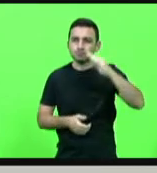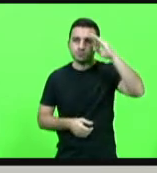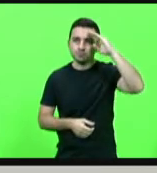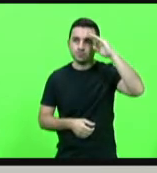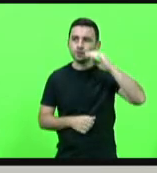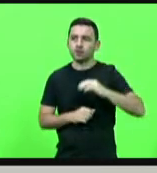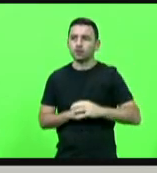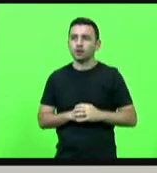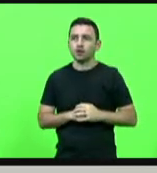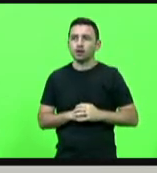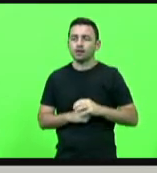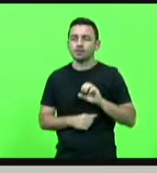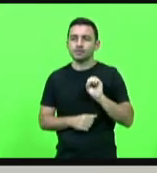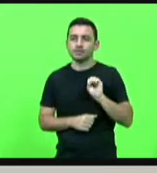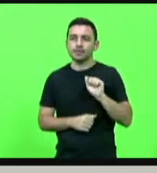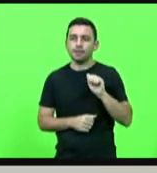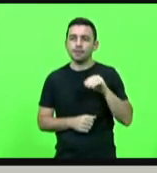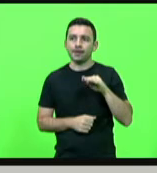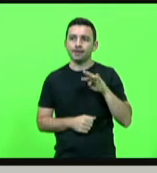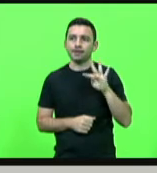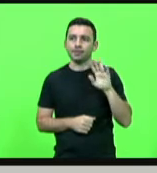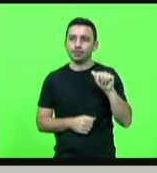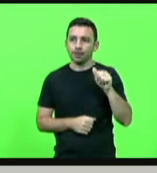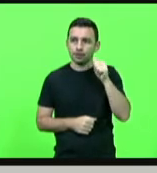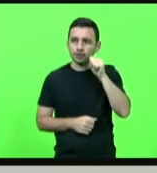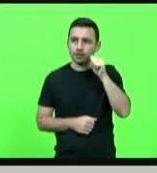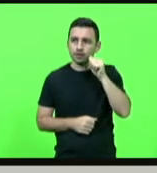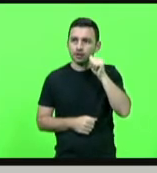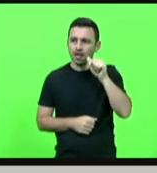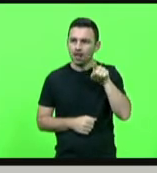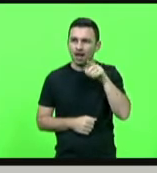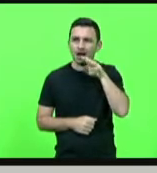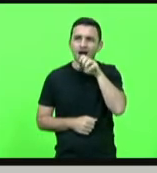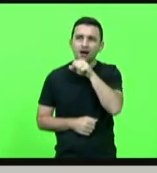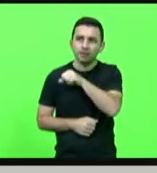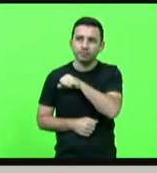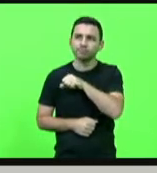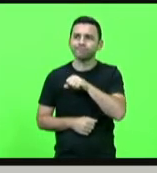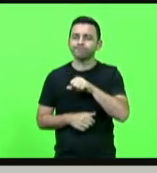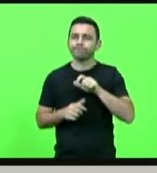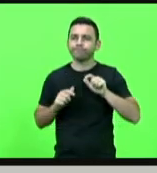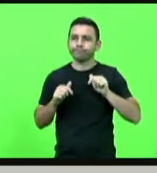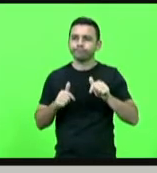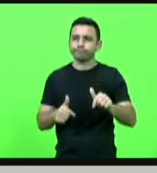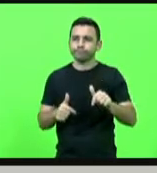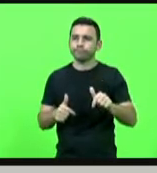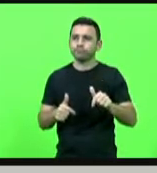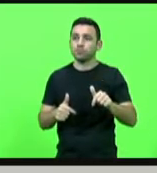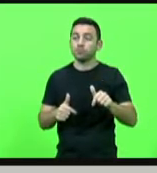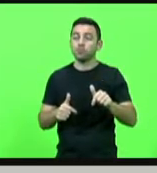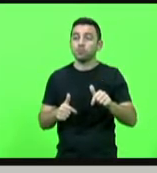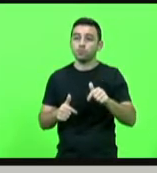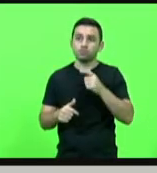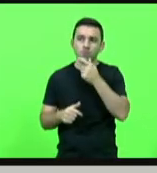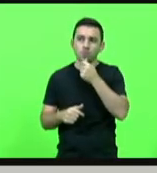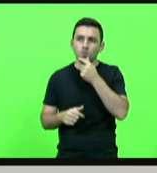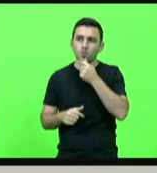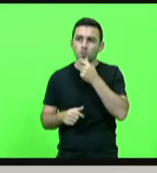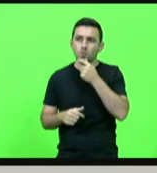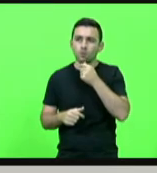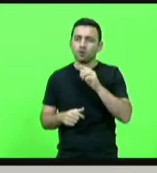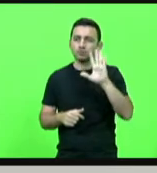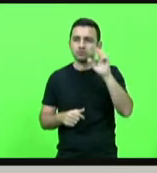a cabo Samantha Simas pela rápida ação que envolveu um homem em